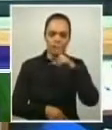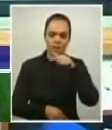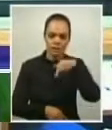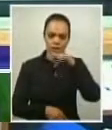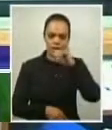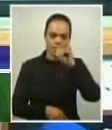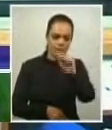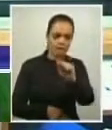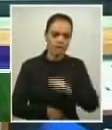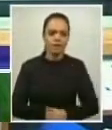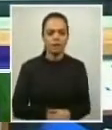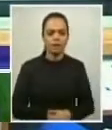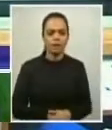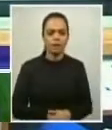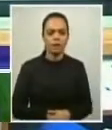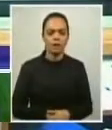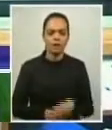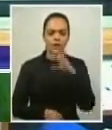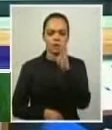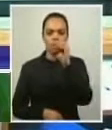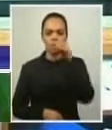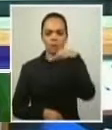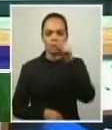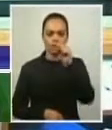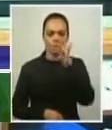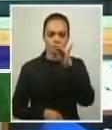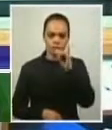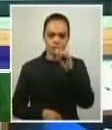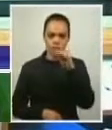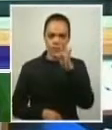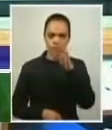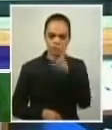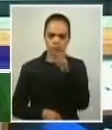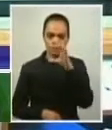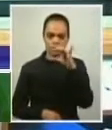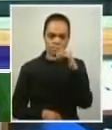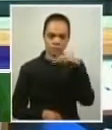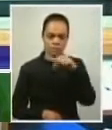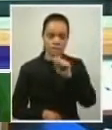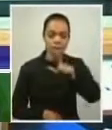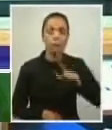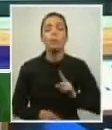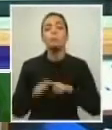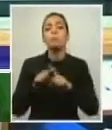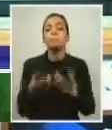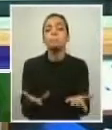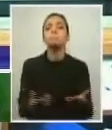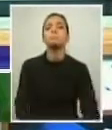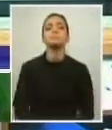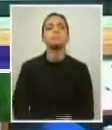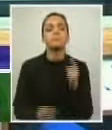é o quê é constitucional é porque a